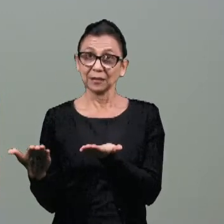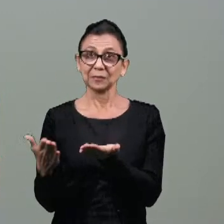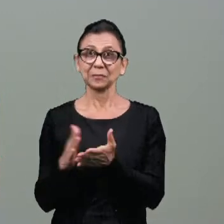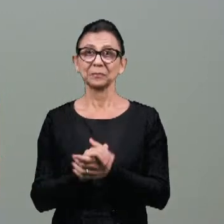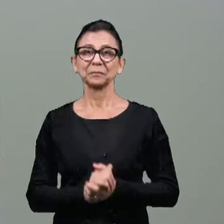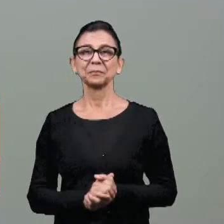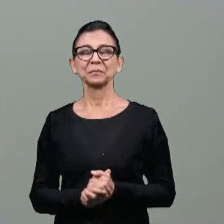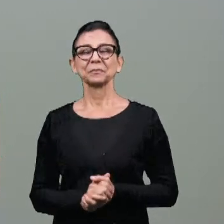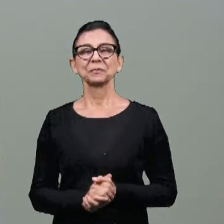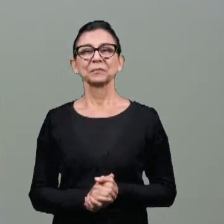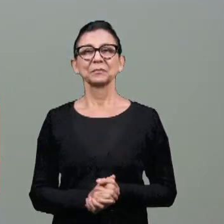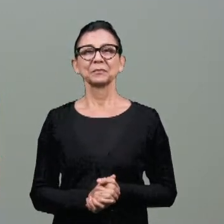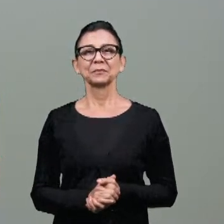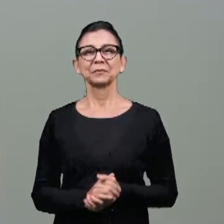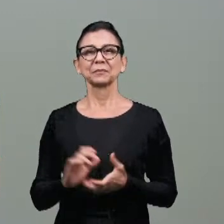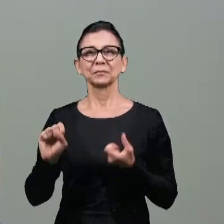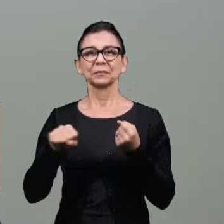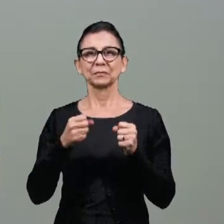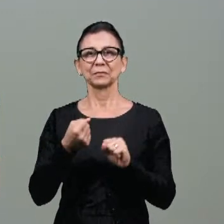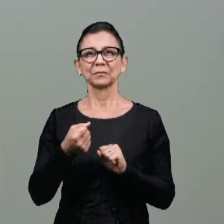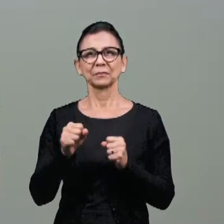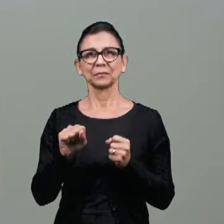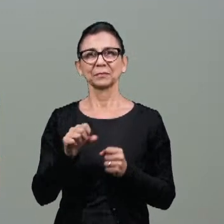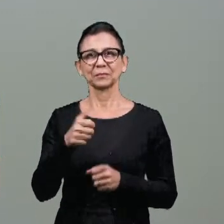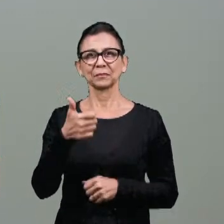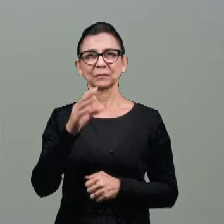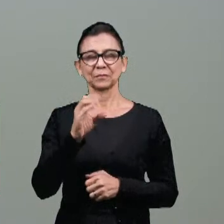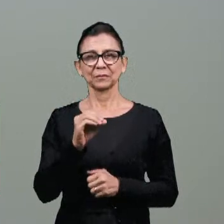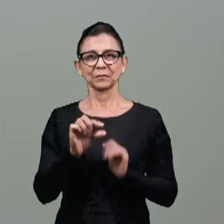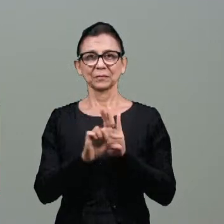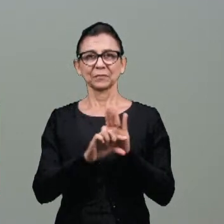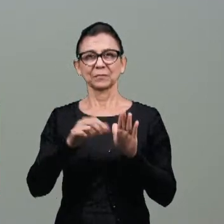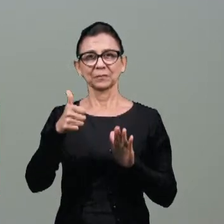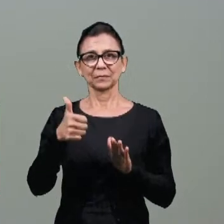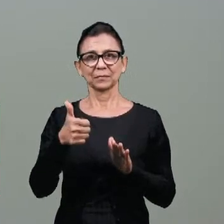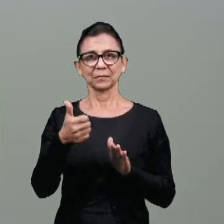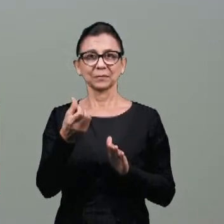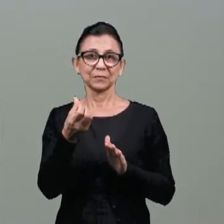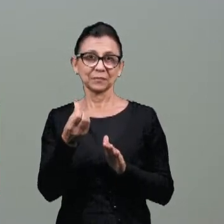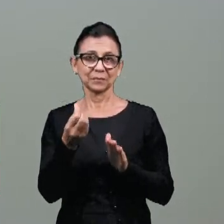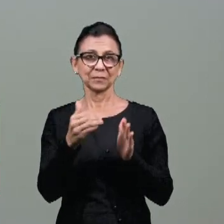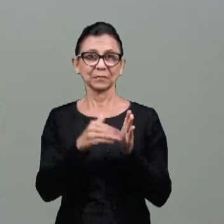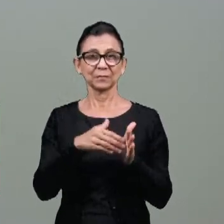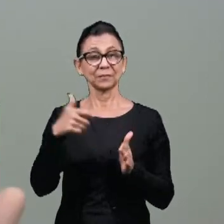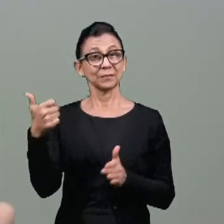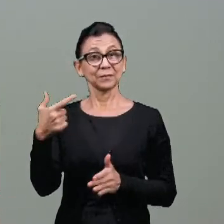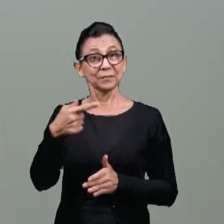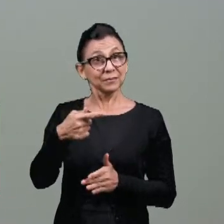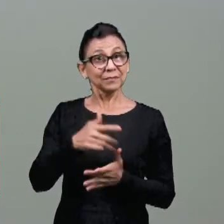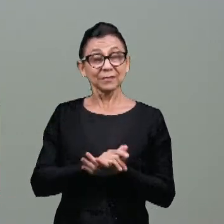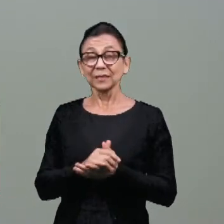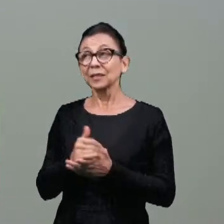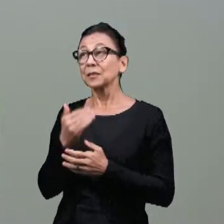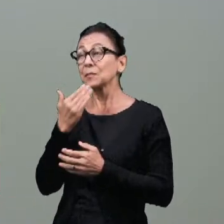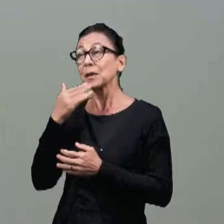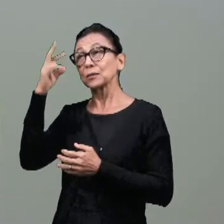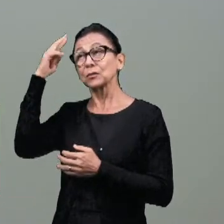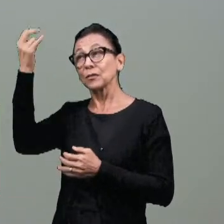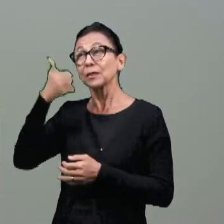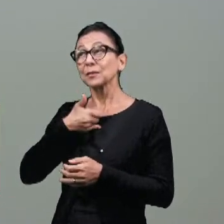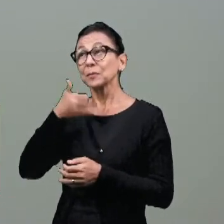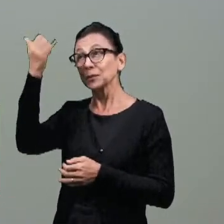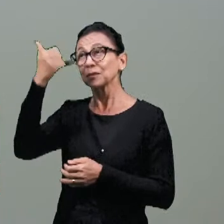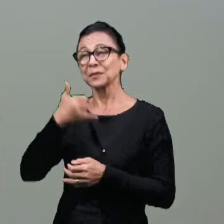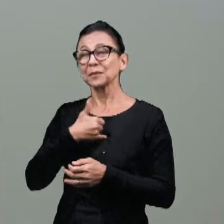versos 16 e 17, já deixa a Bíblia preparada, já vai meditando. Senhor, fala comigo, fala o meu coração. Então, vamos